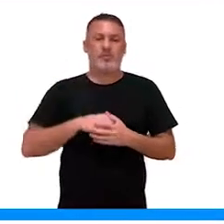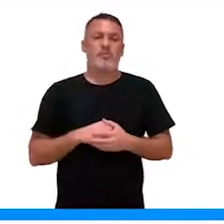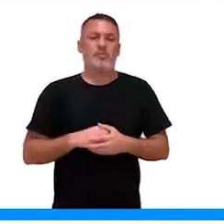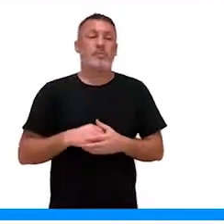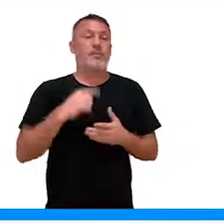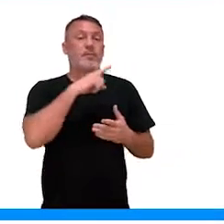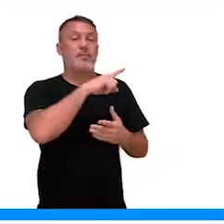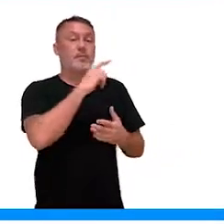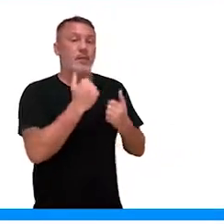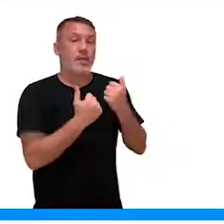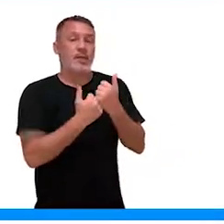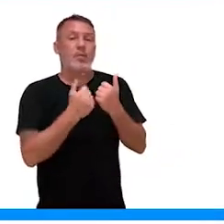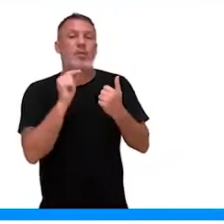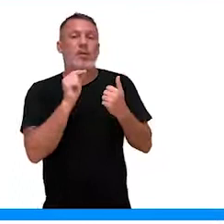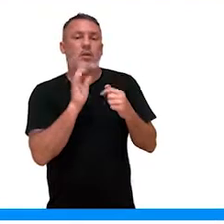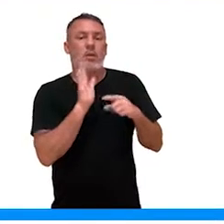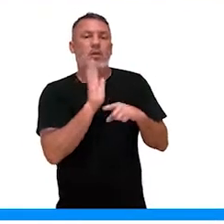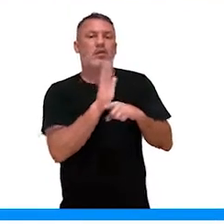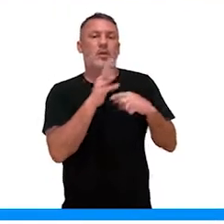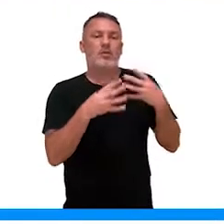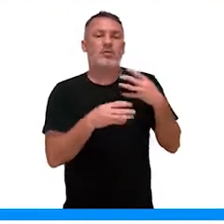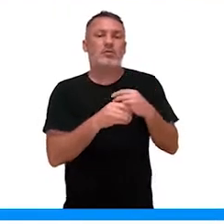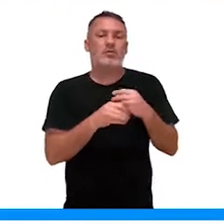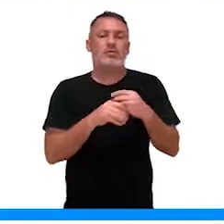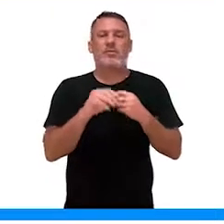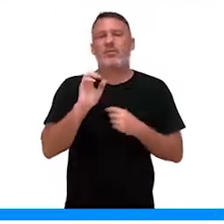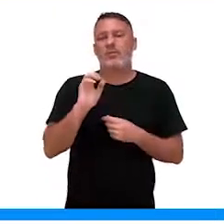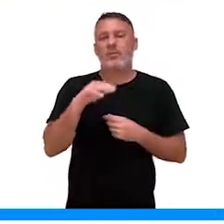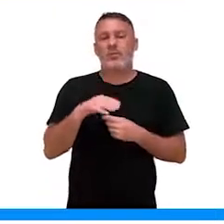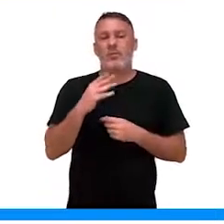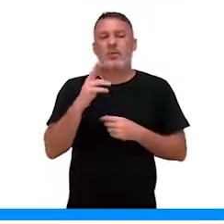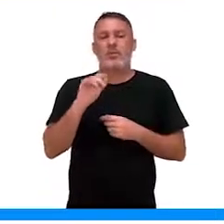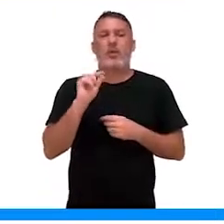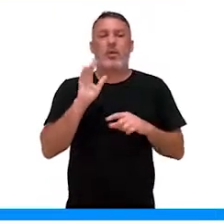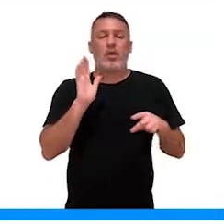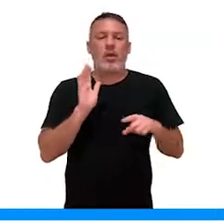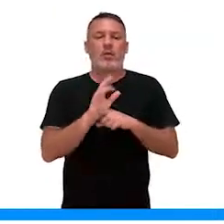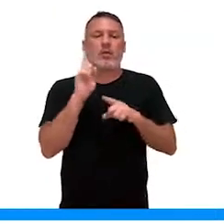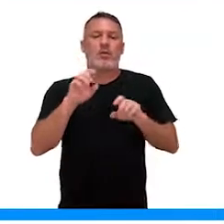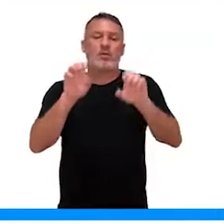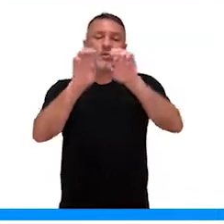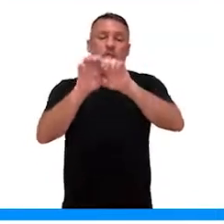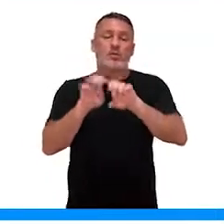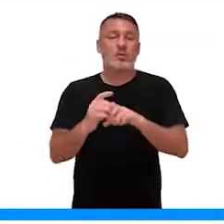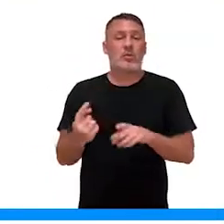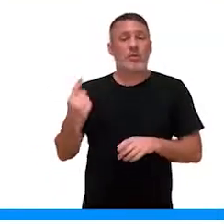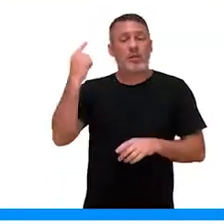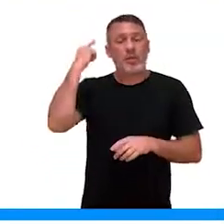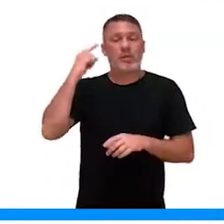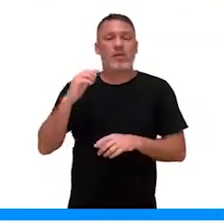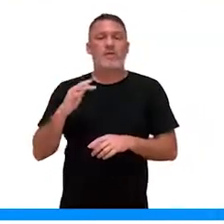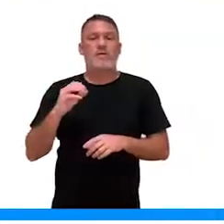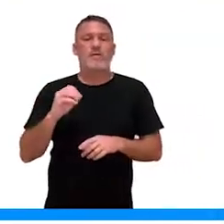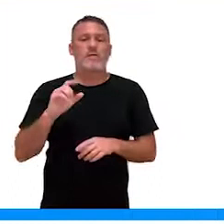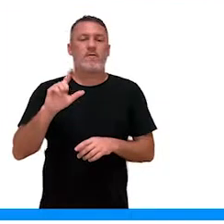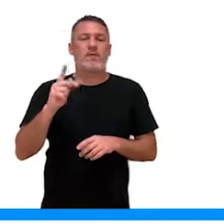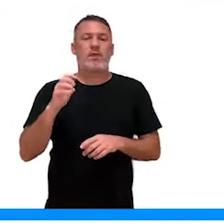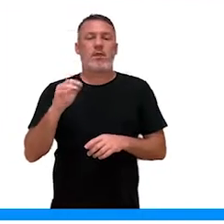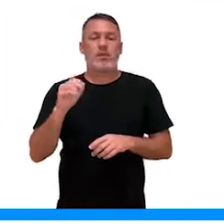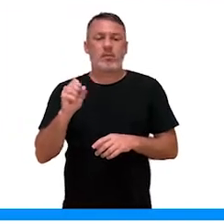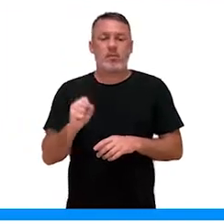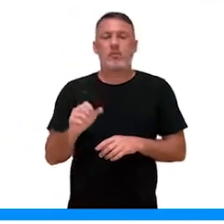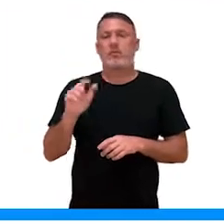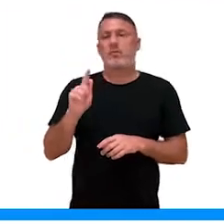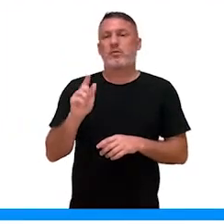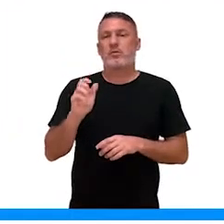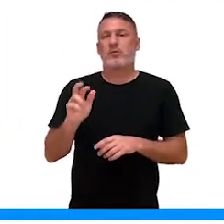Anexos então embrionários, quem vai contribuir são estruturas derivadas lá dos folhetos germinativos que a gente falou, que